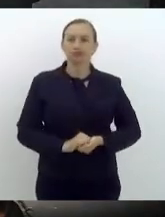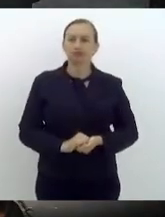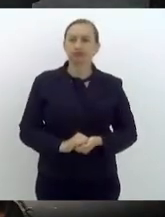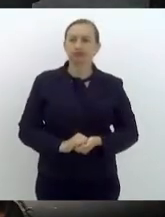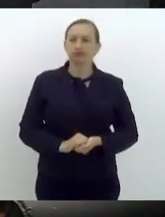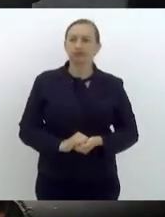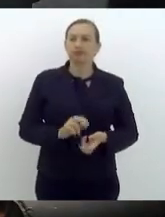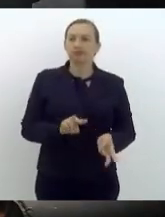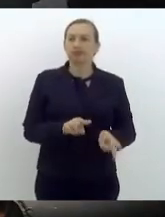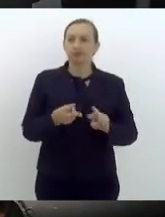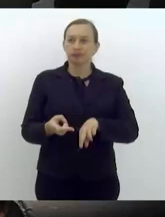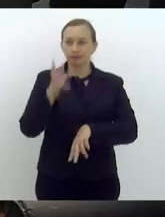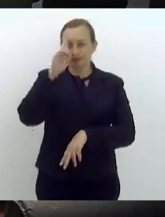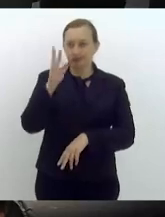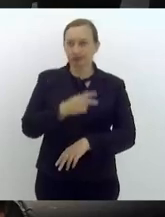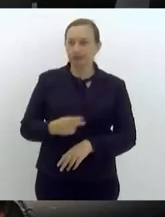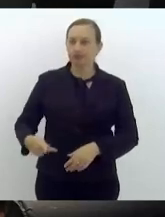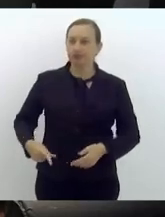Encaminhar, presidente.